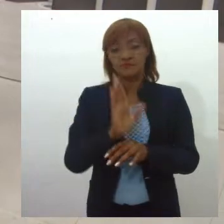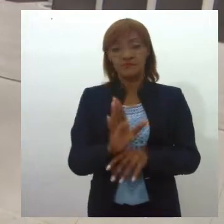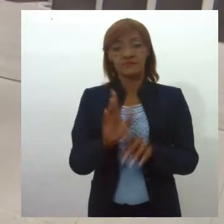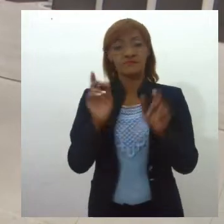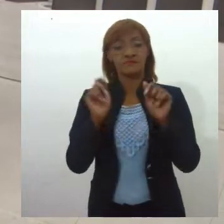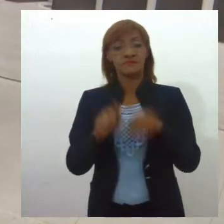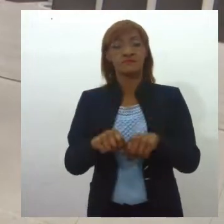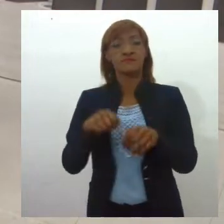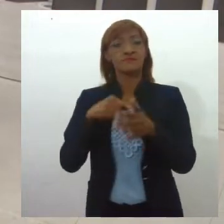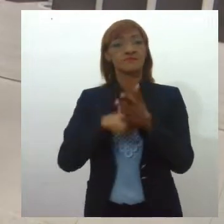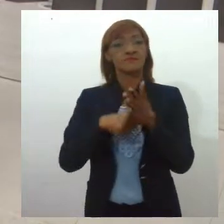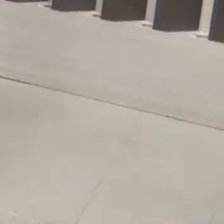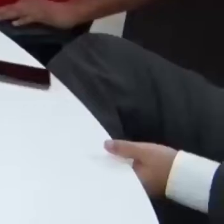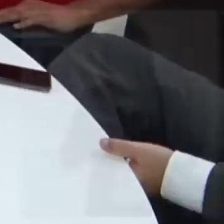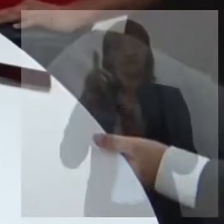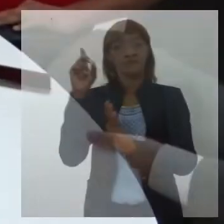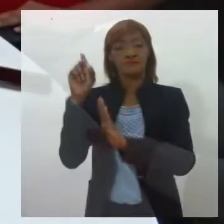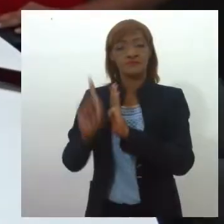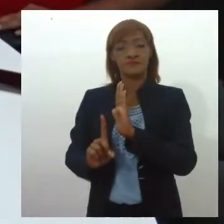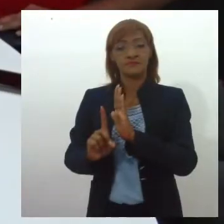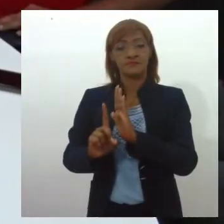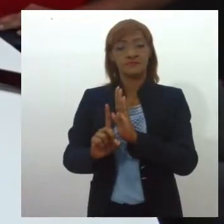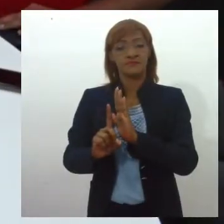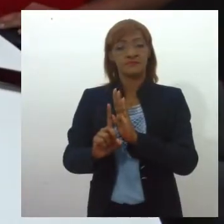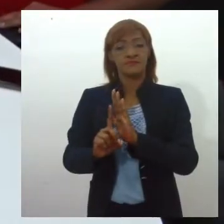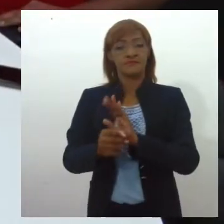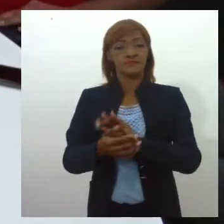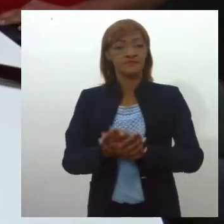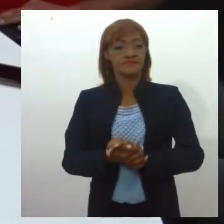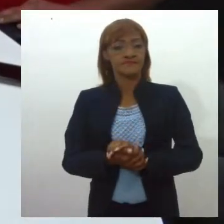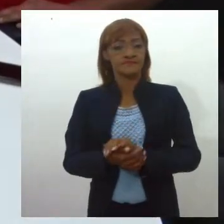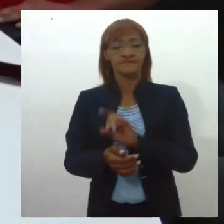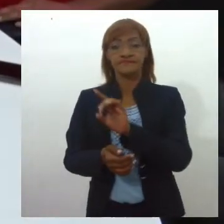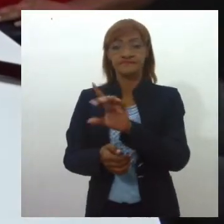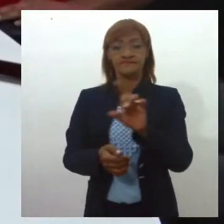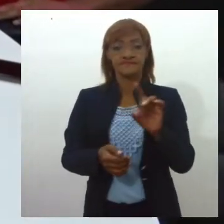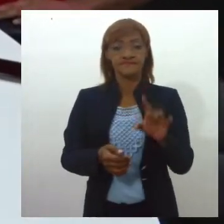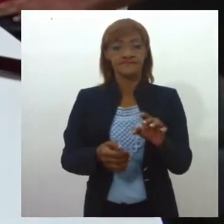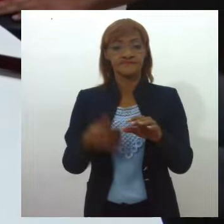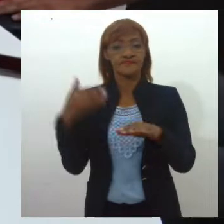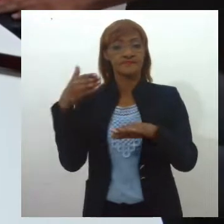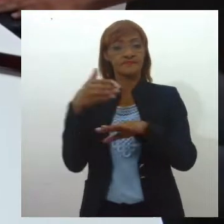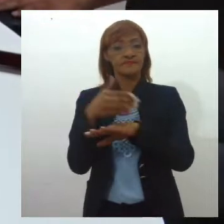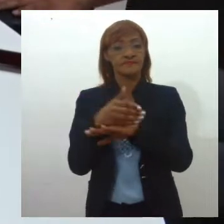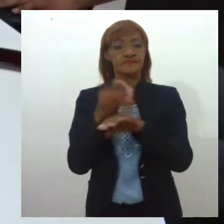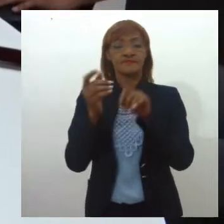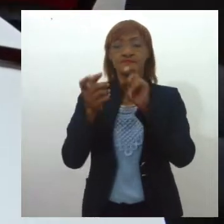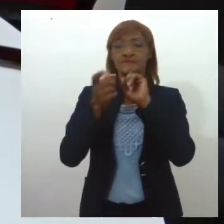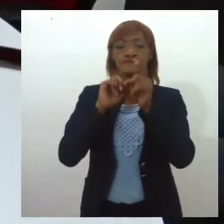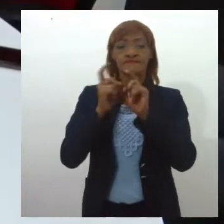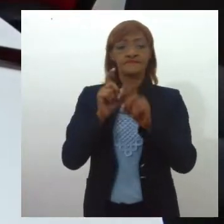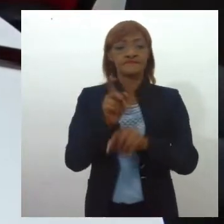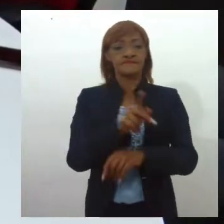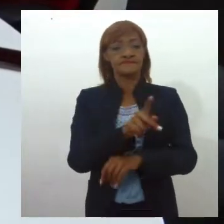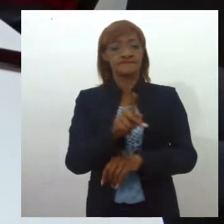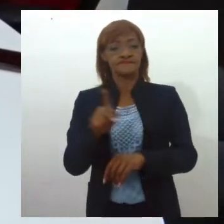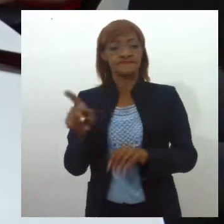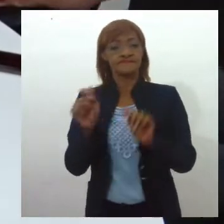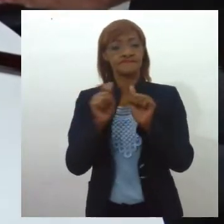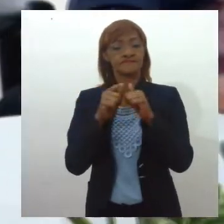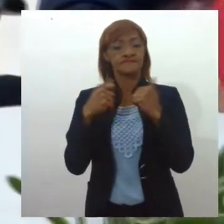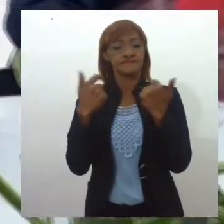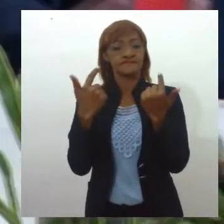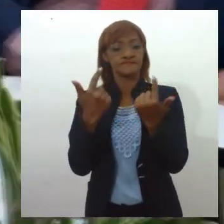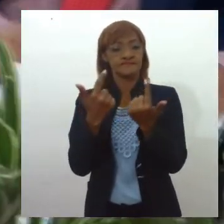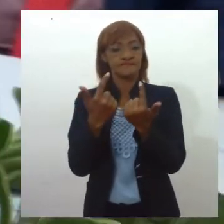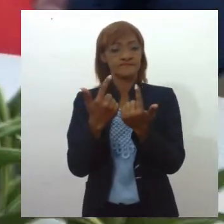suas reivindicações. Os motoristas de aplicativo estiveram em reunião com o presidente da Assembleia Legislativa de